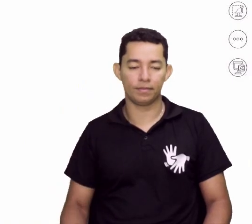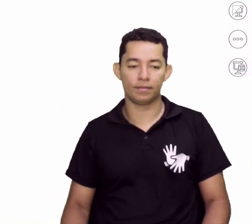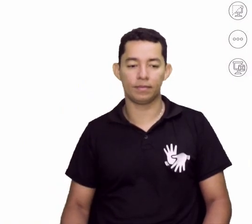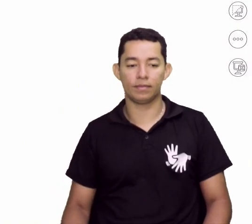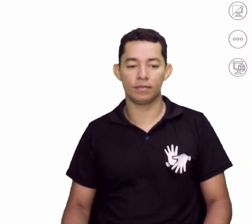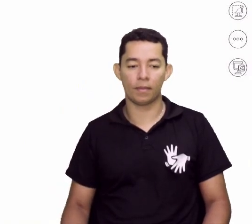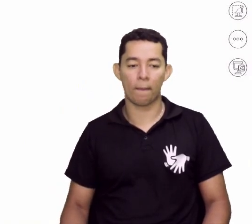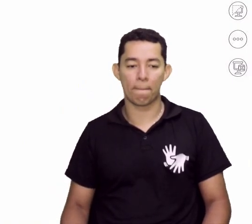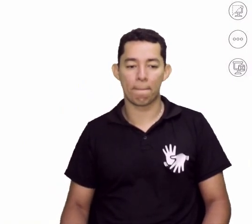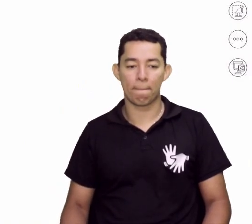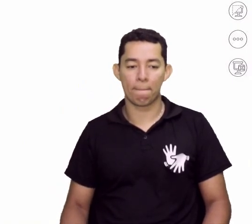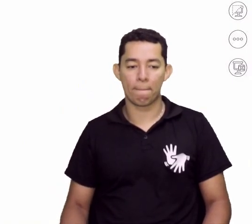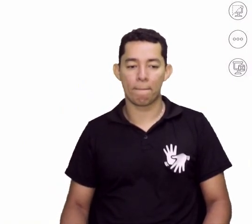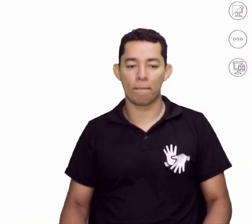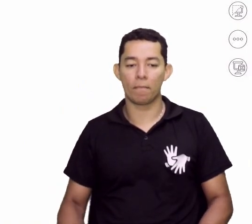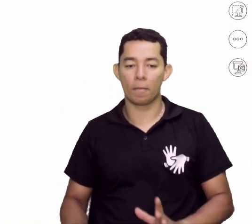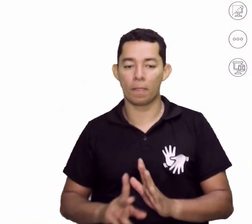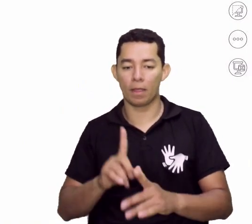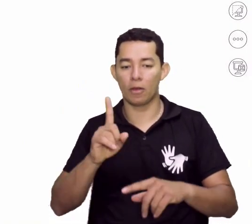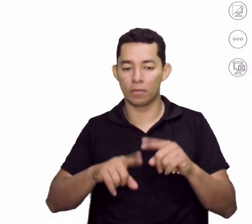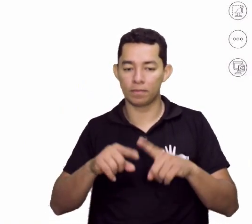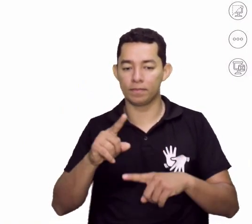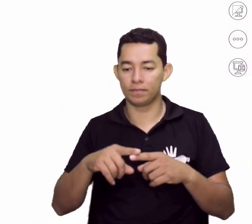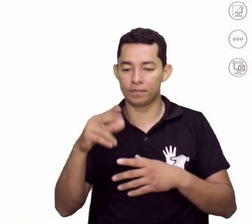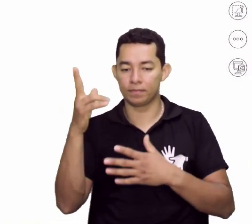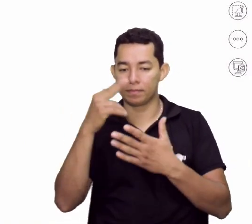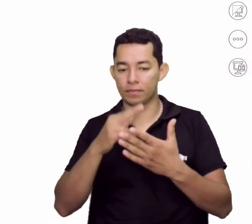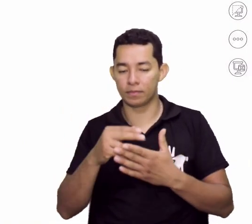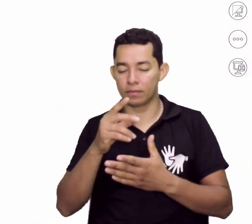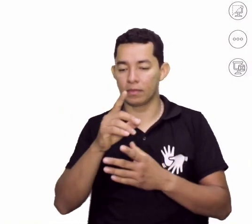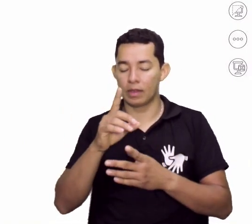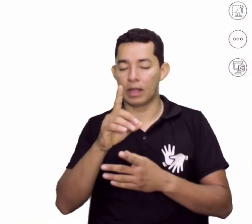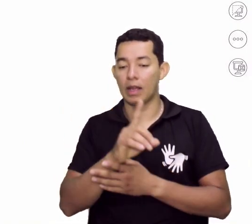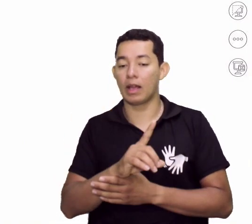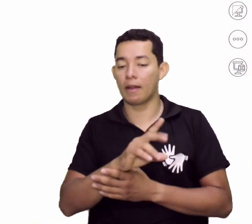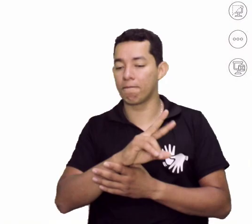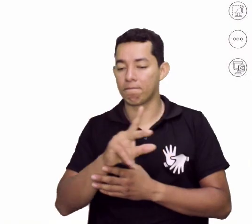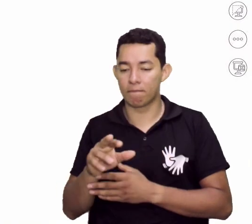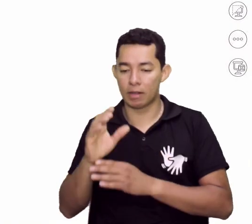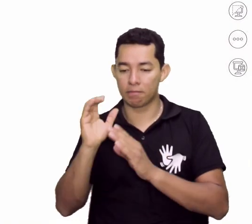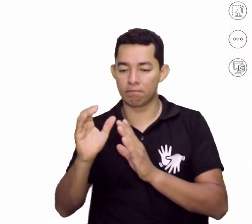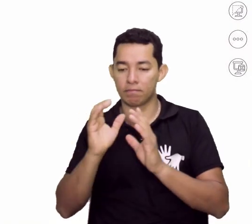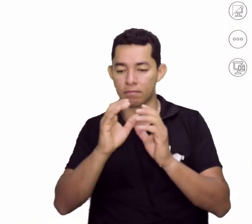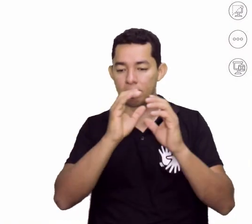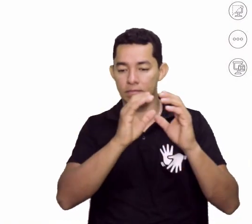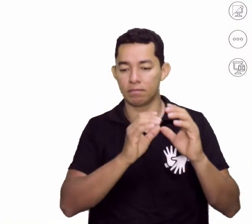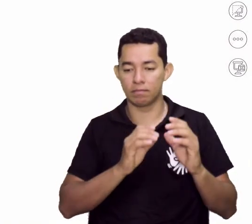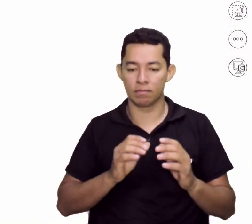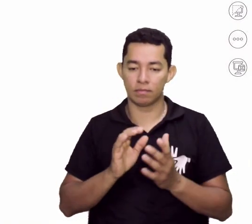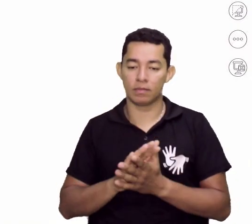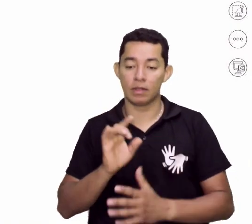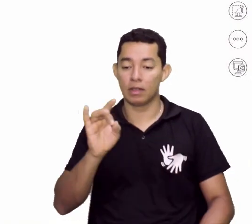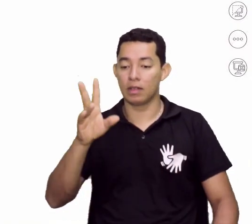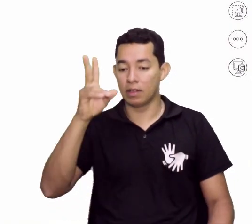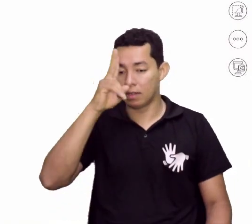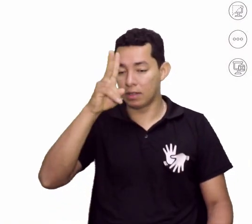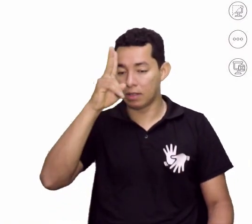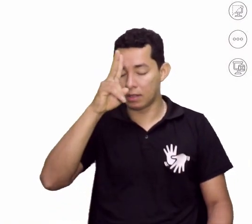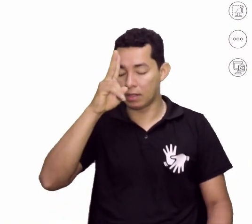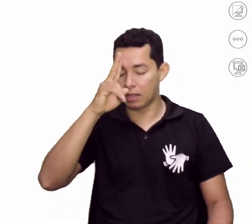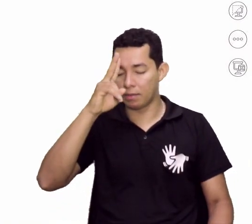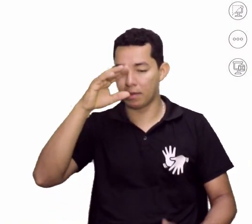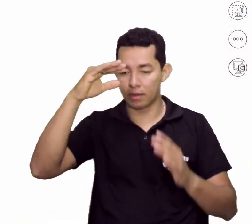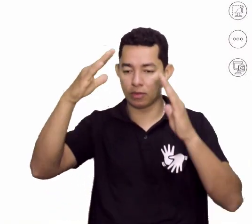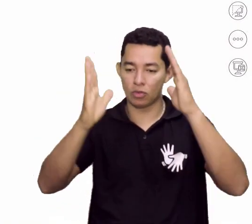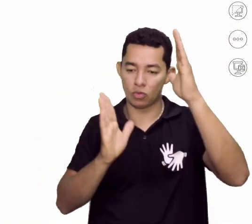e reproduziam objetos e figuras em dezenas de pedaços, verdade, né? É só lembrar do quadro